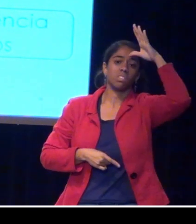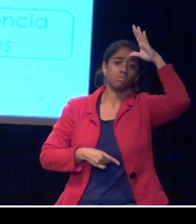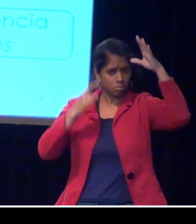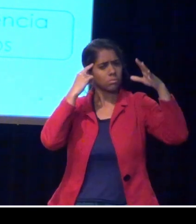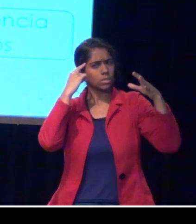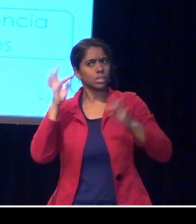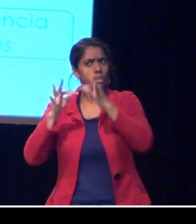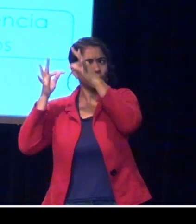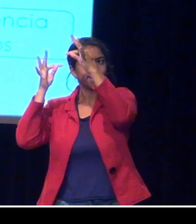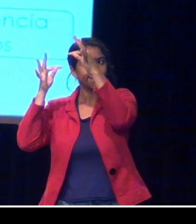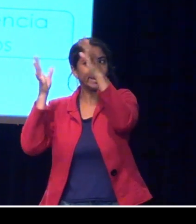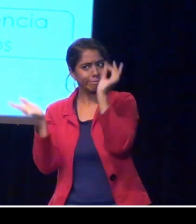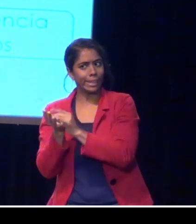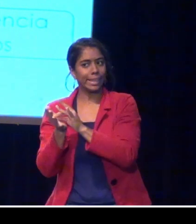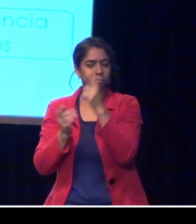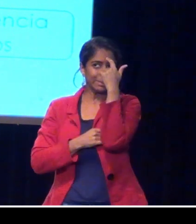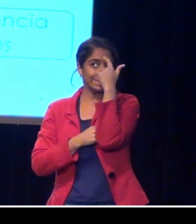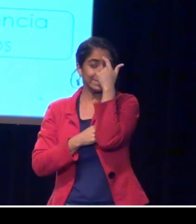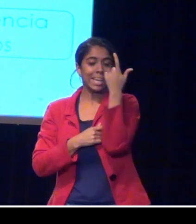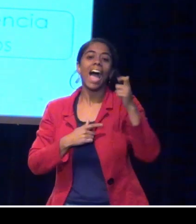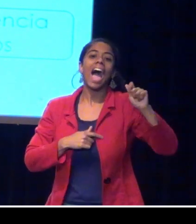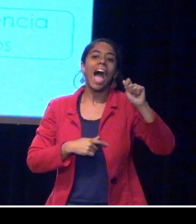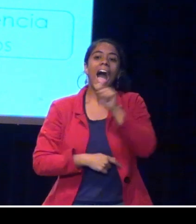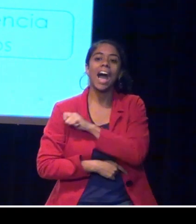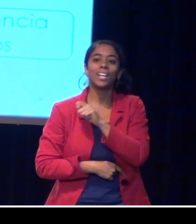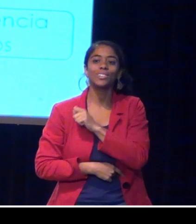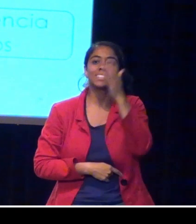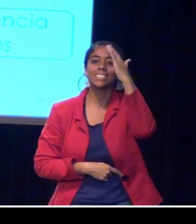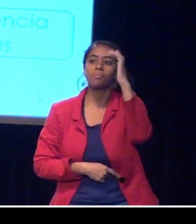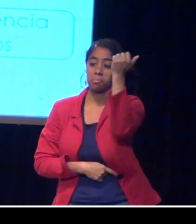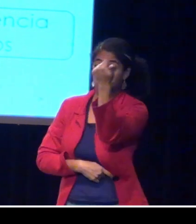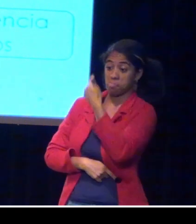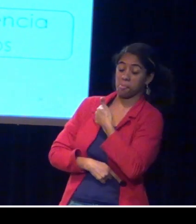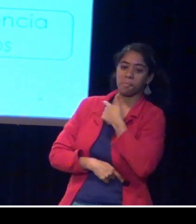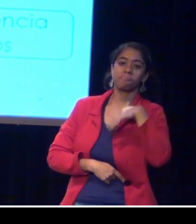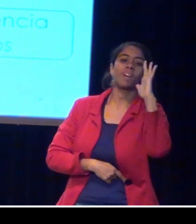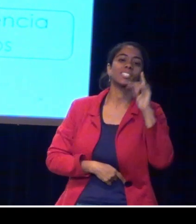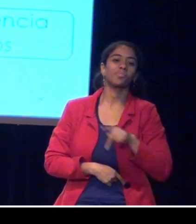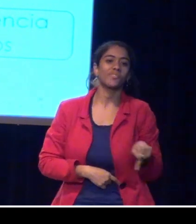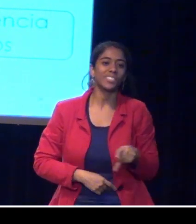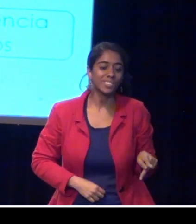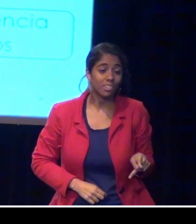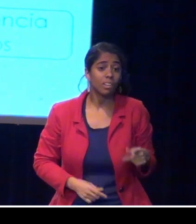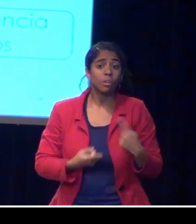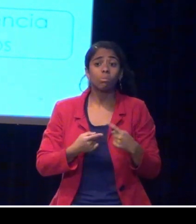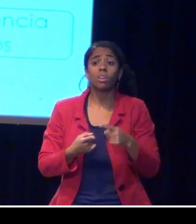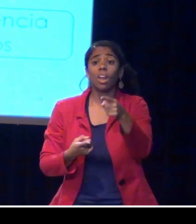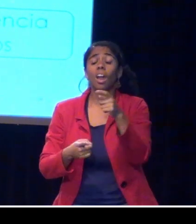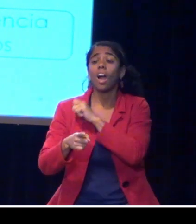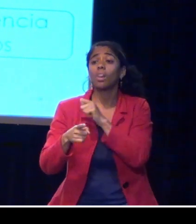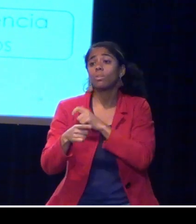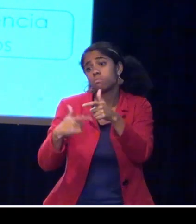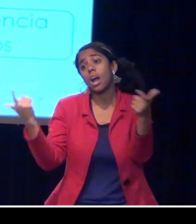sabe muito mais do que a gente, né? O aluno, porque ele é um nativo digital. A maior